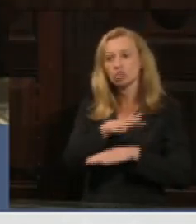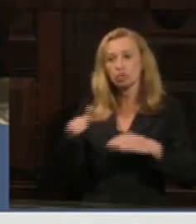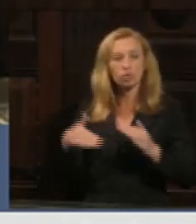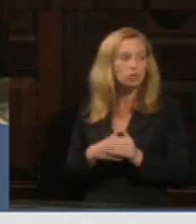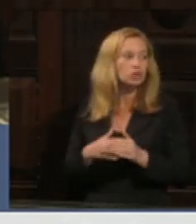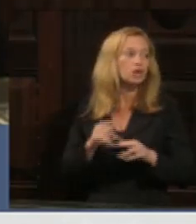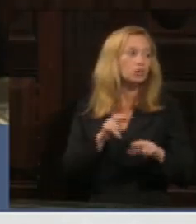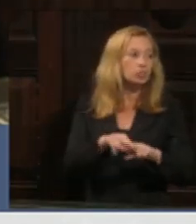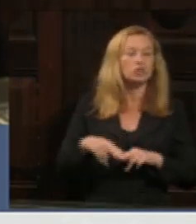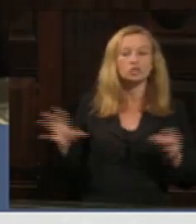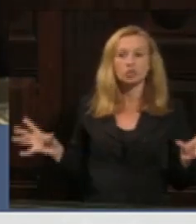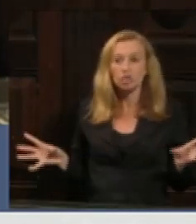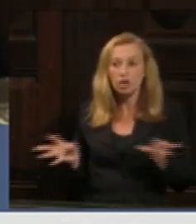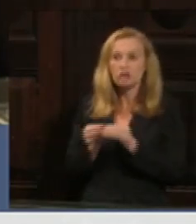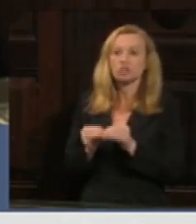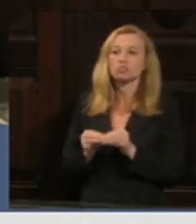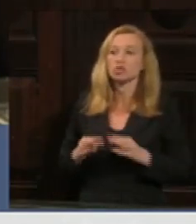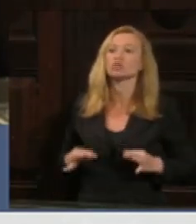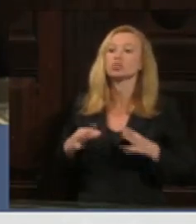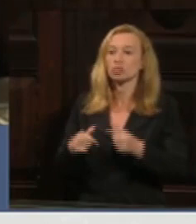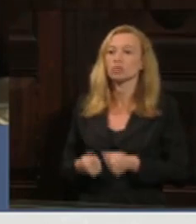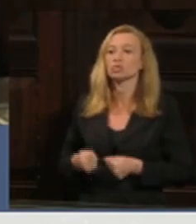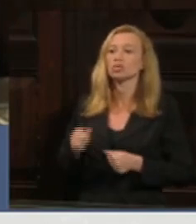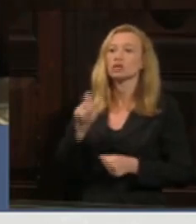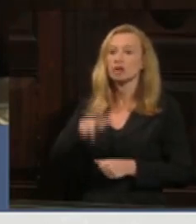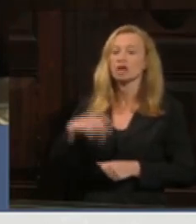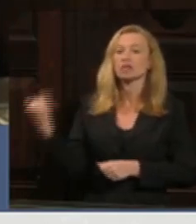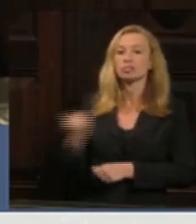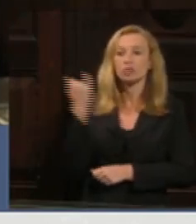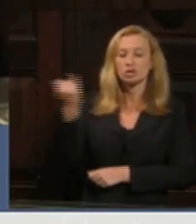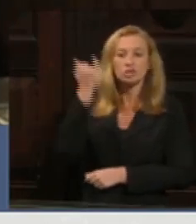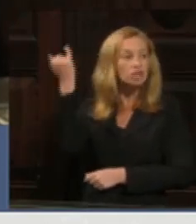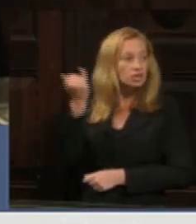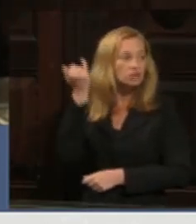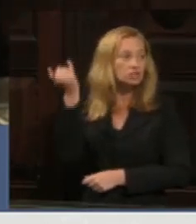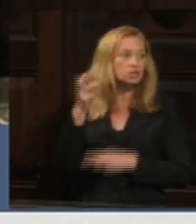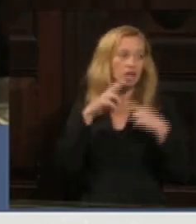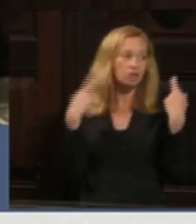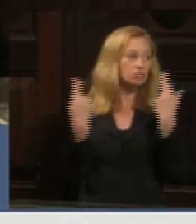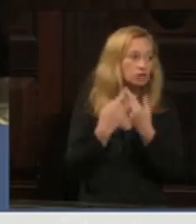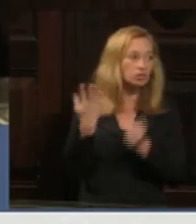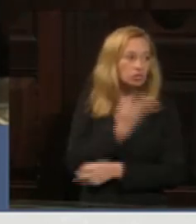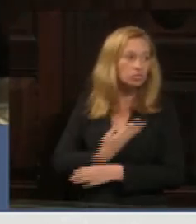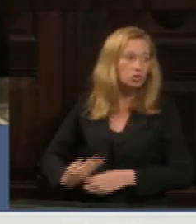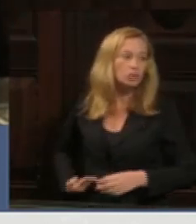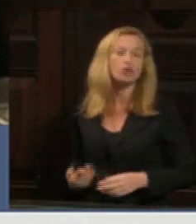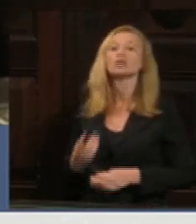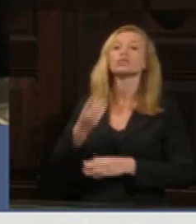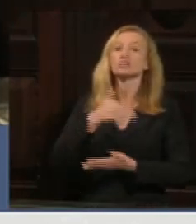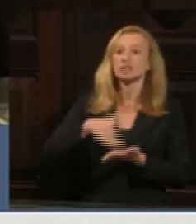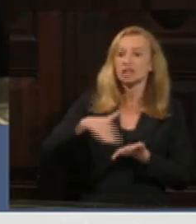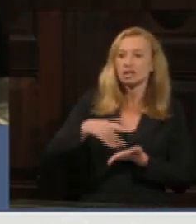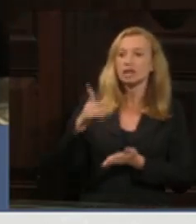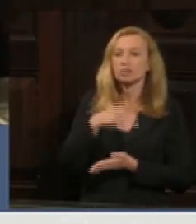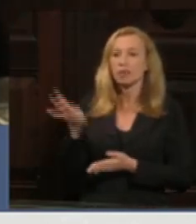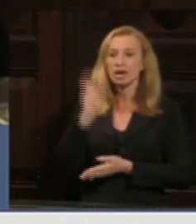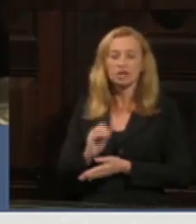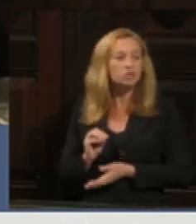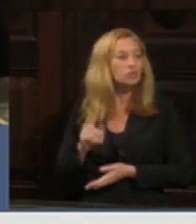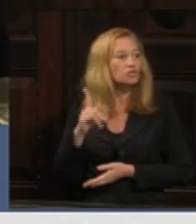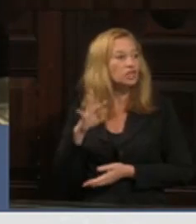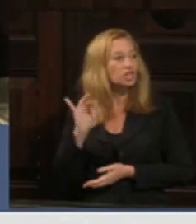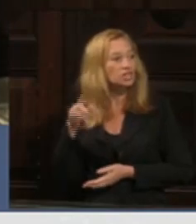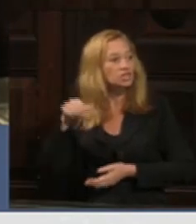maneira muito resumida essa importante audiência pública que hoje fizemos na Comissão de Educação com o secretário Pedro Fernandes. Ficaram os deveres de casa que nós